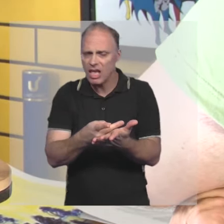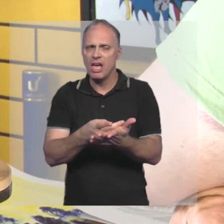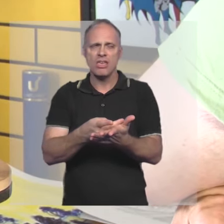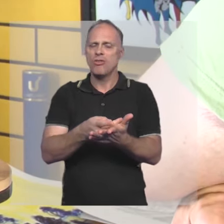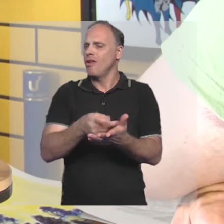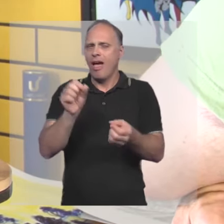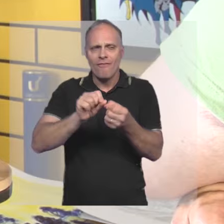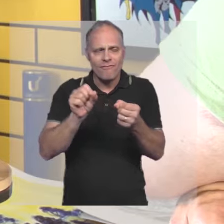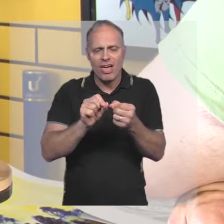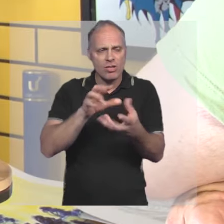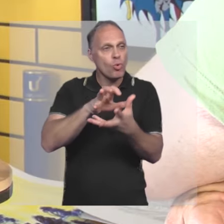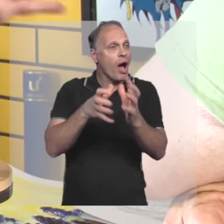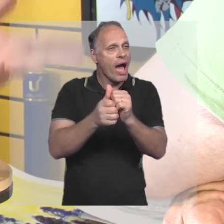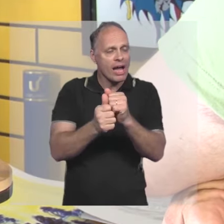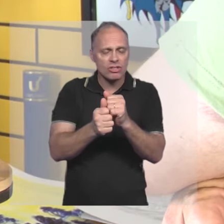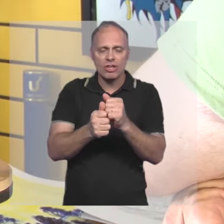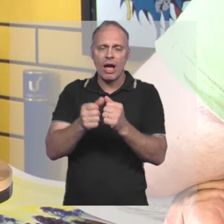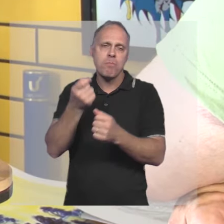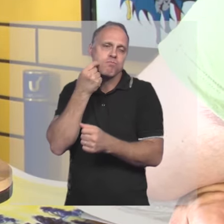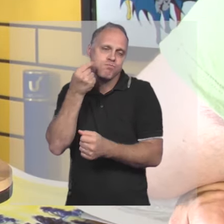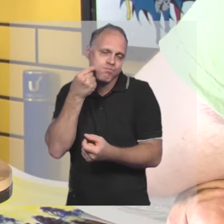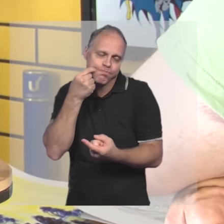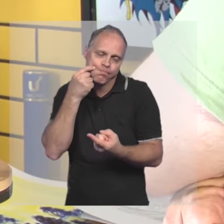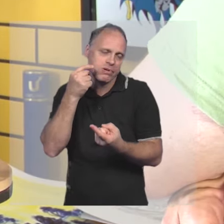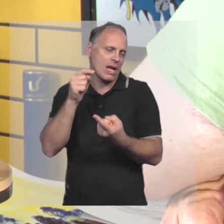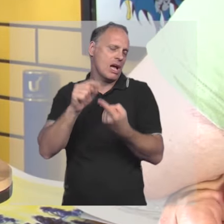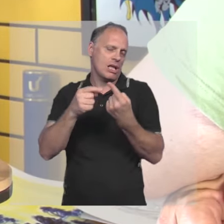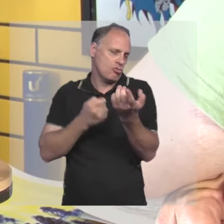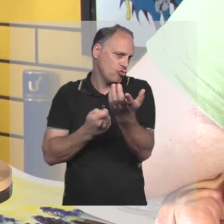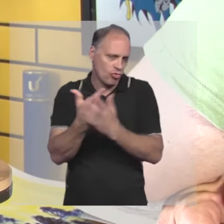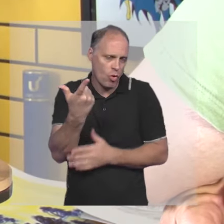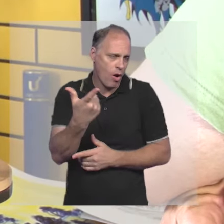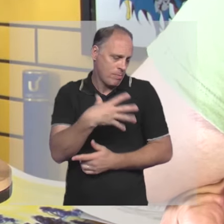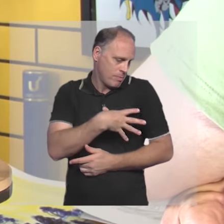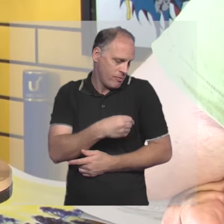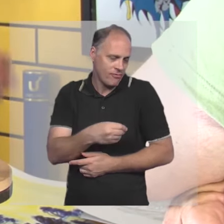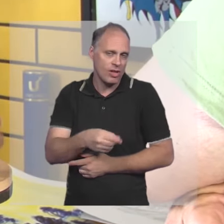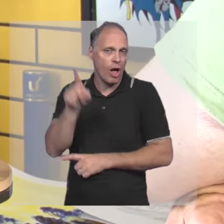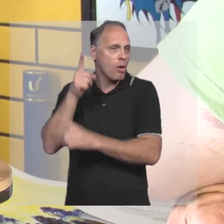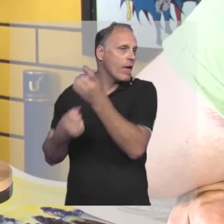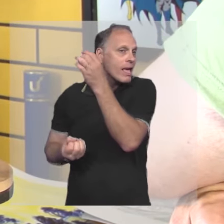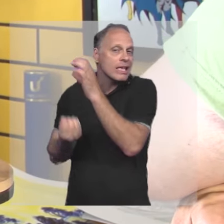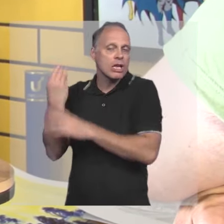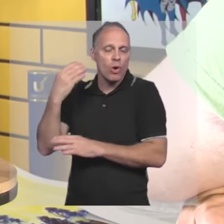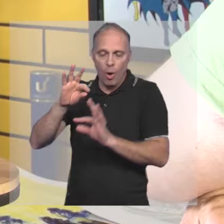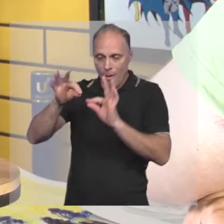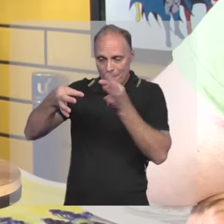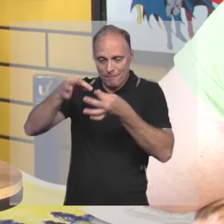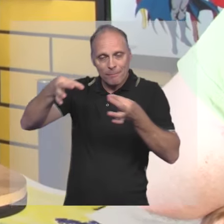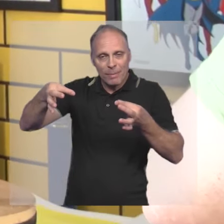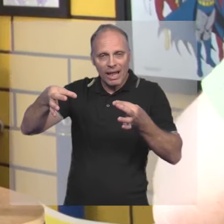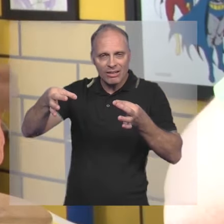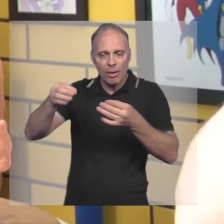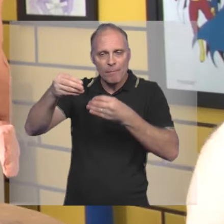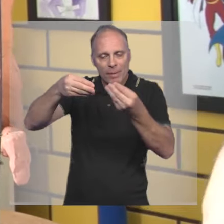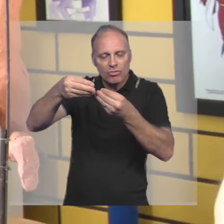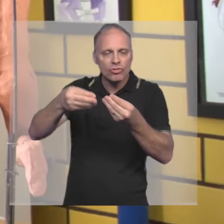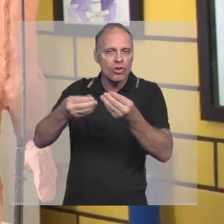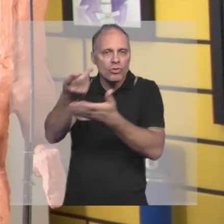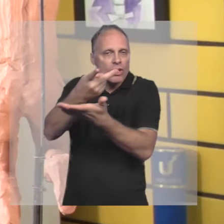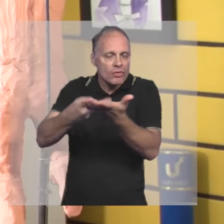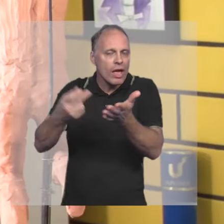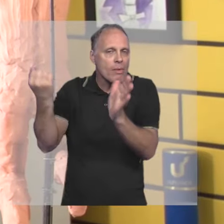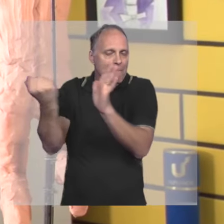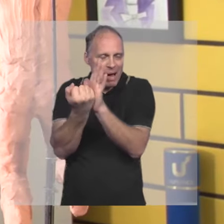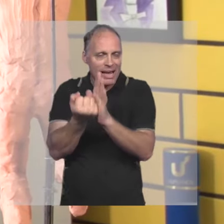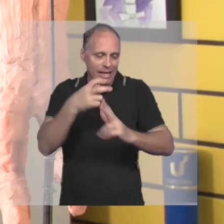envolvido. Desde a bala que a gente compra pro filho, alguém criou aquela embalagem, alguém criou